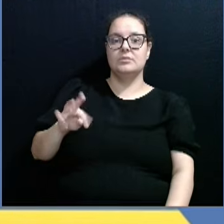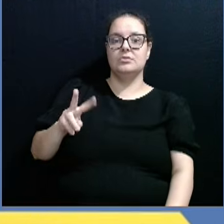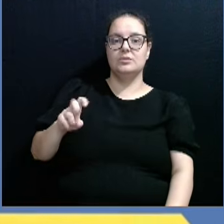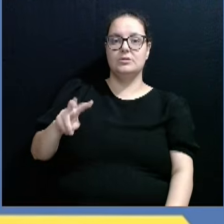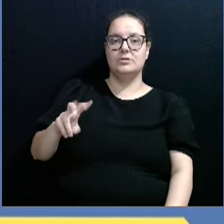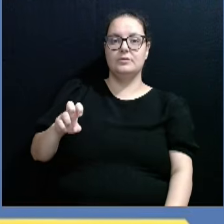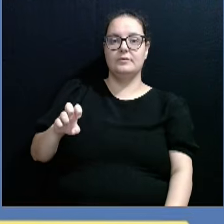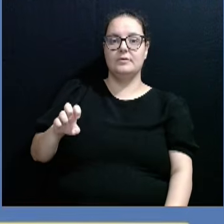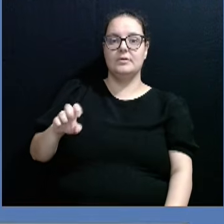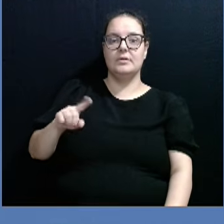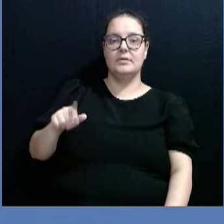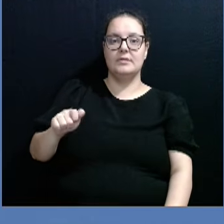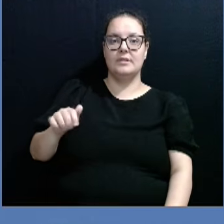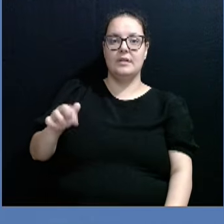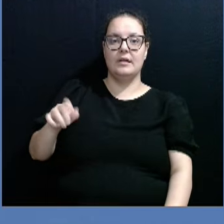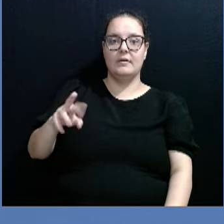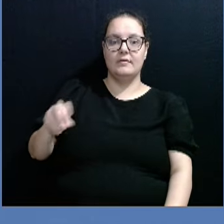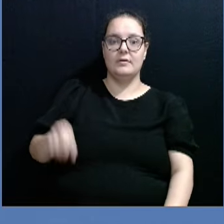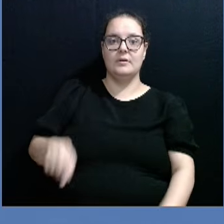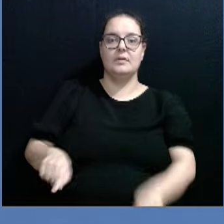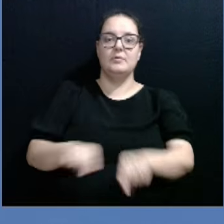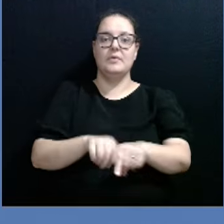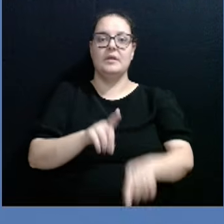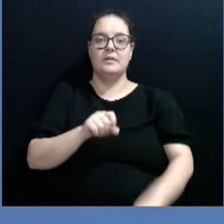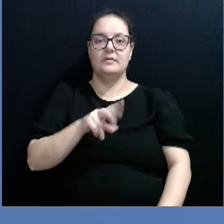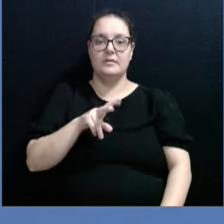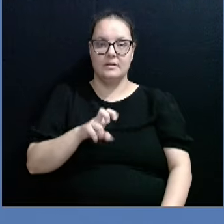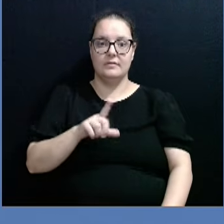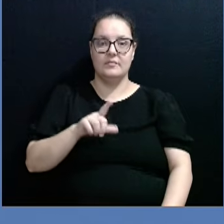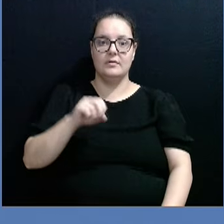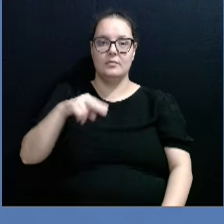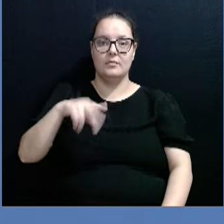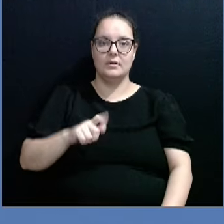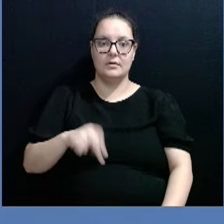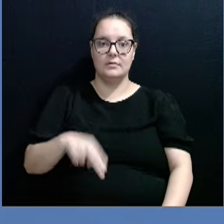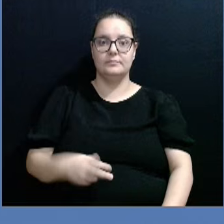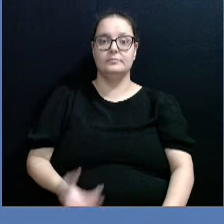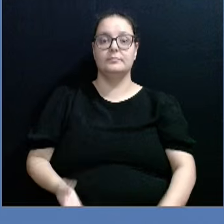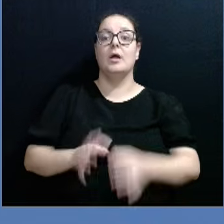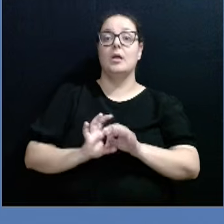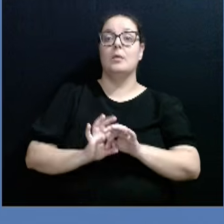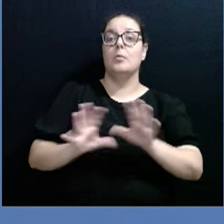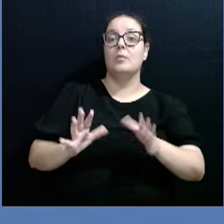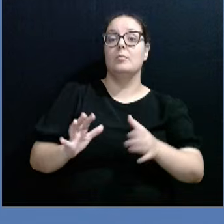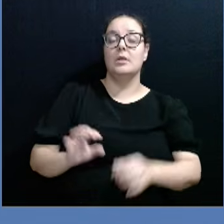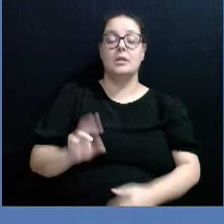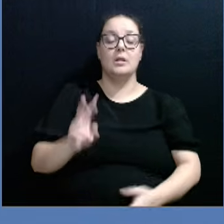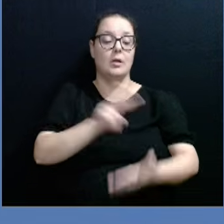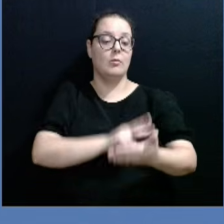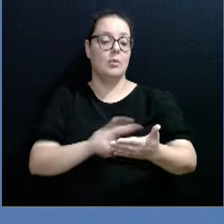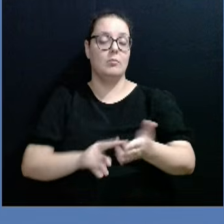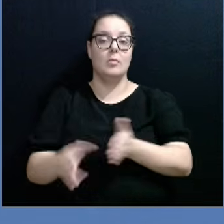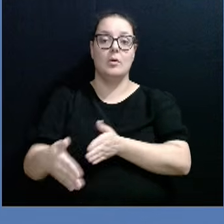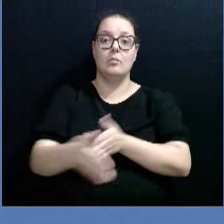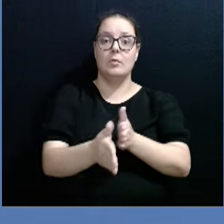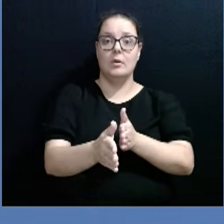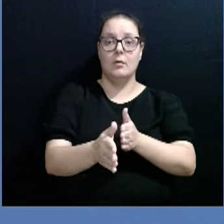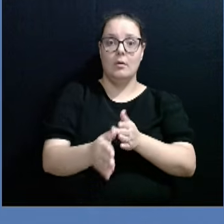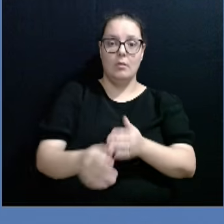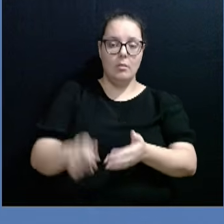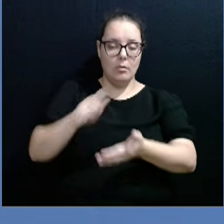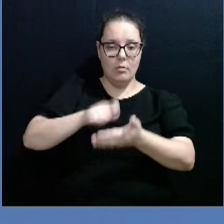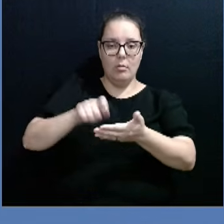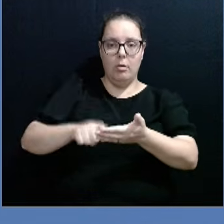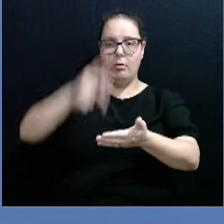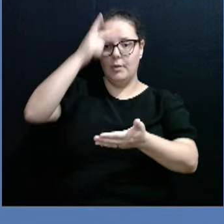No livro, os autores formularam as leis que permitem ao leitor encontrar o caminho para reescrever o próprio